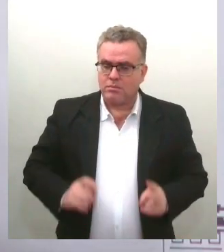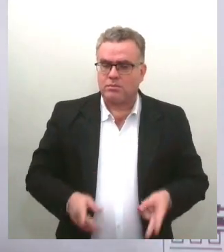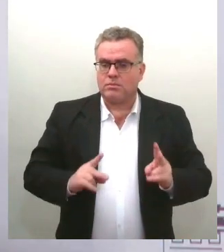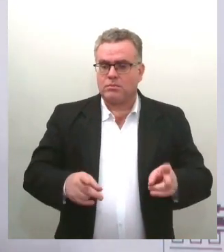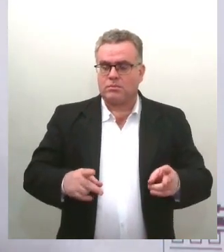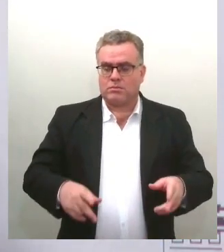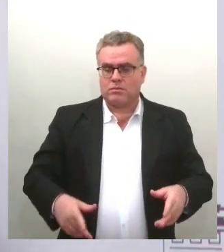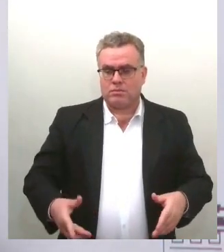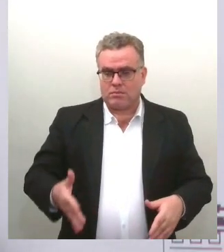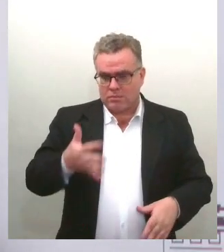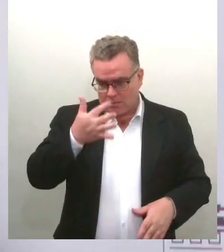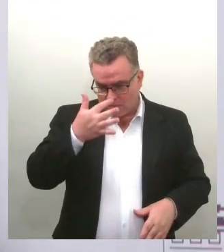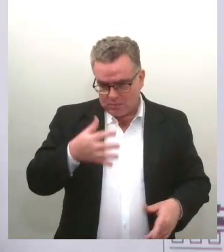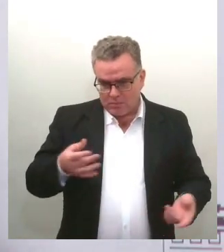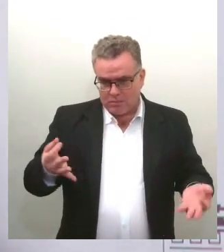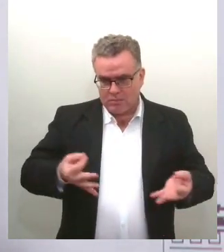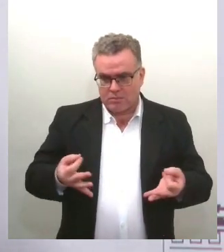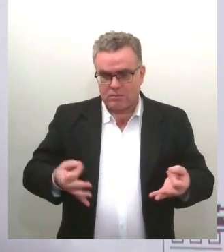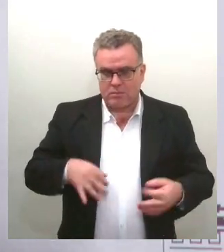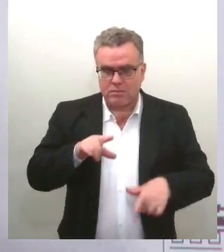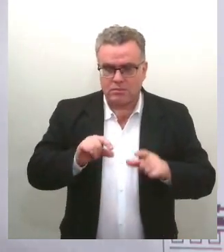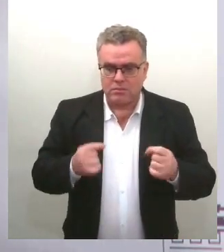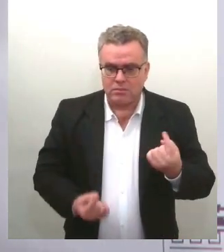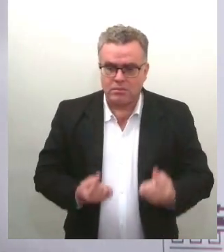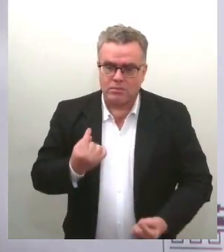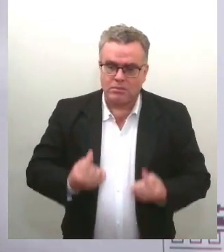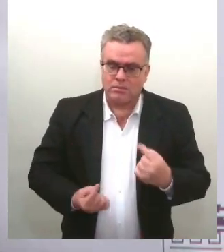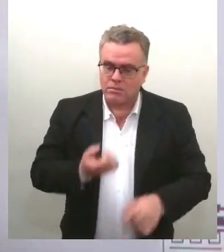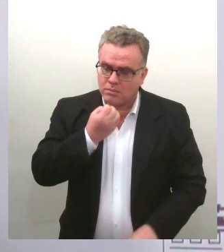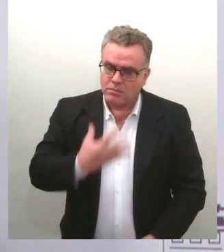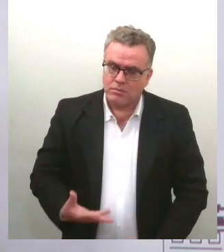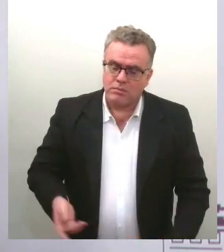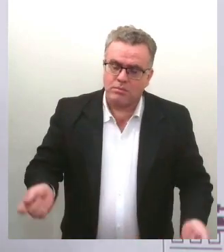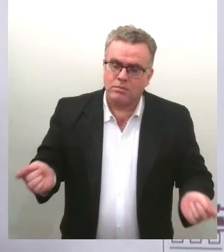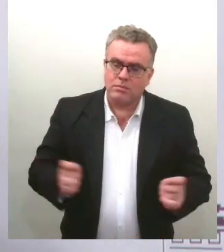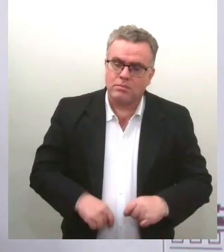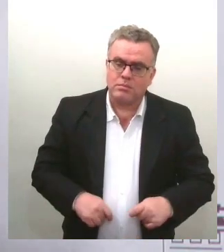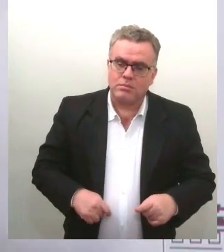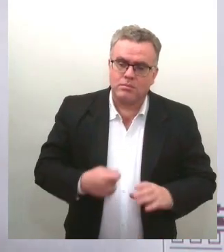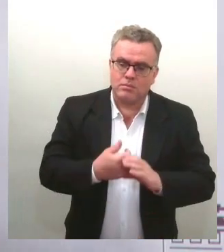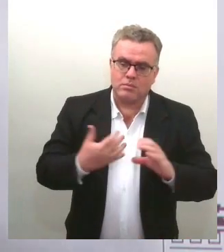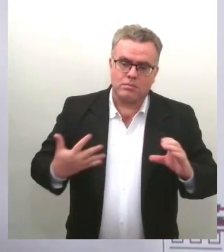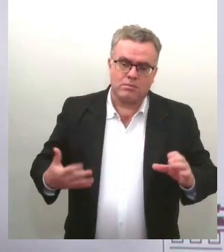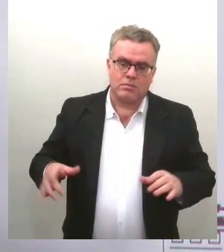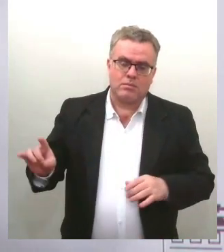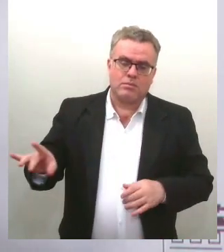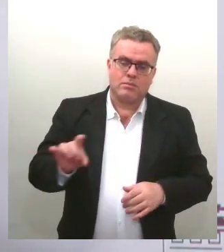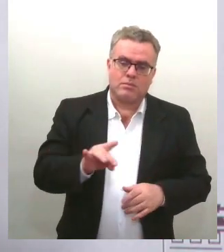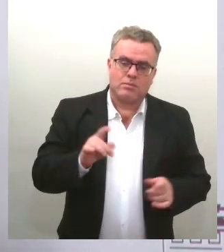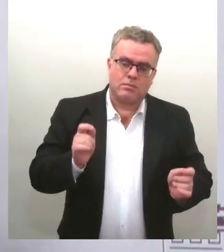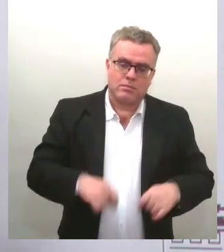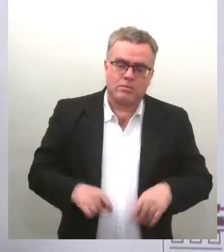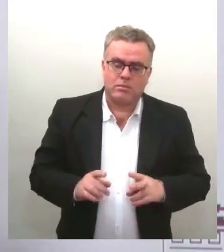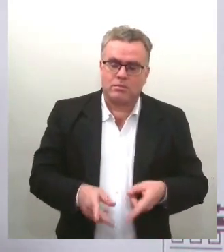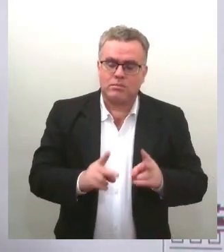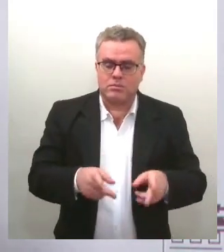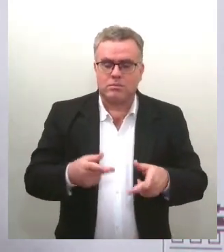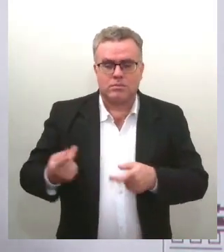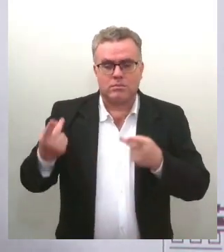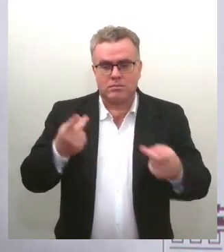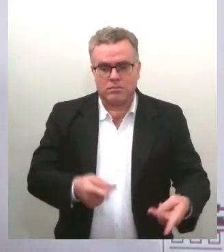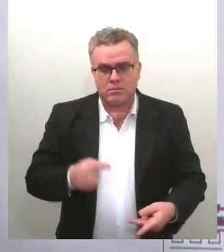saber quais são as atribuições, né, dos parlamentares. Então, essa visita, além de conhecer a parte física,